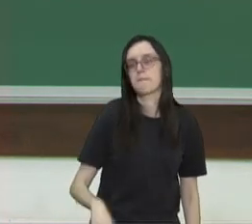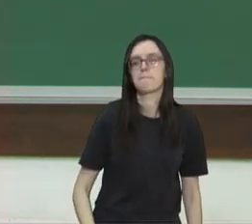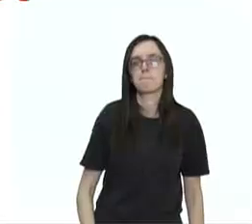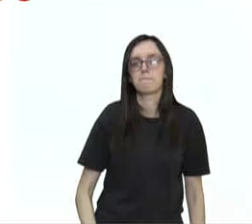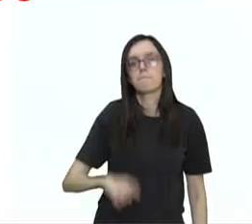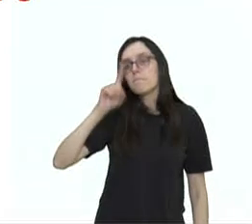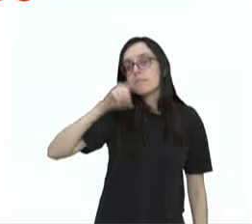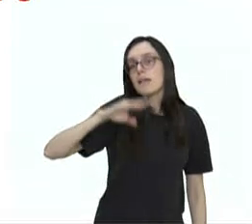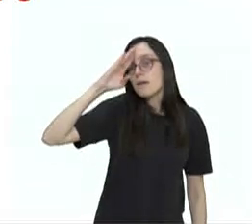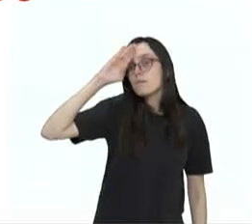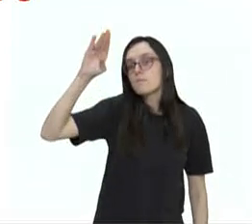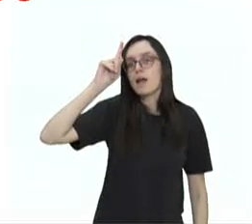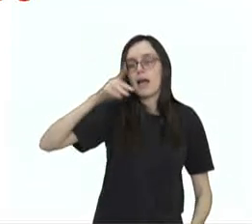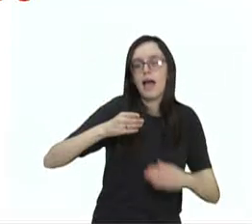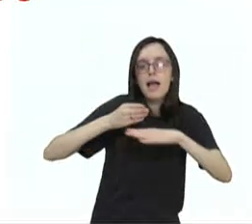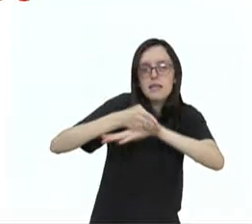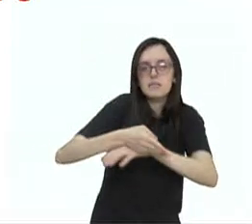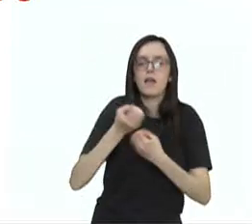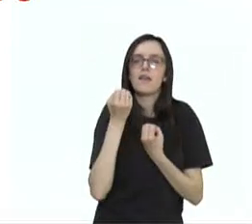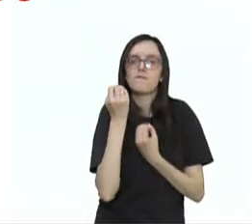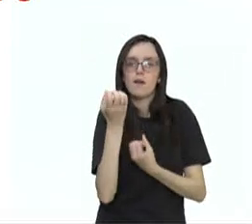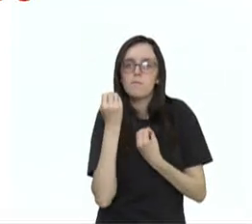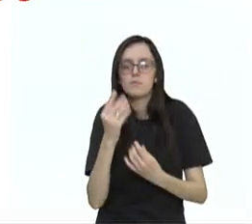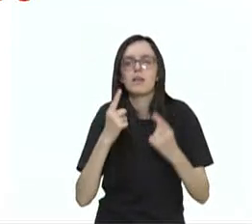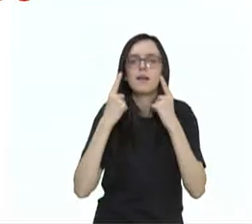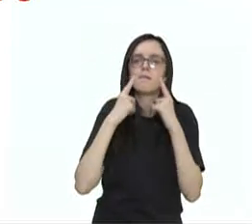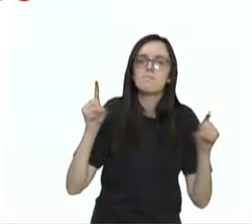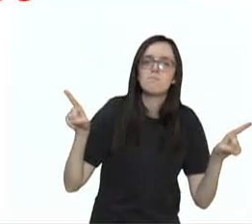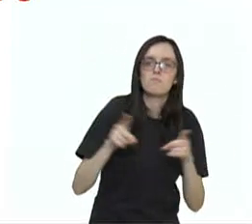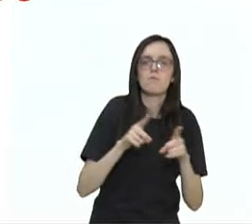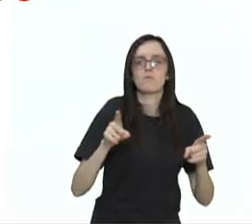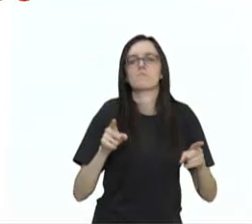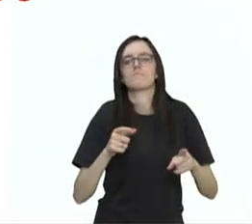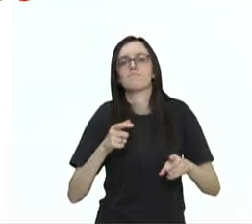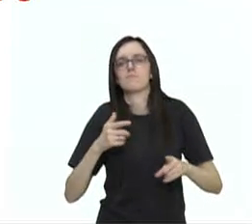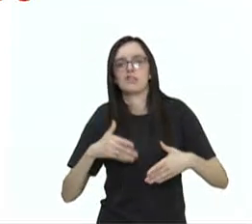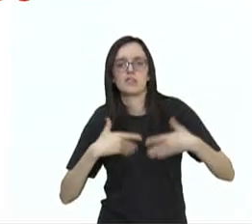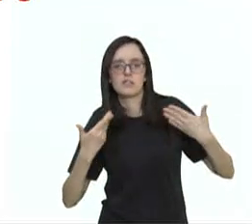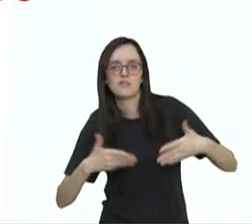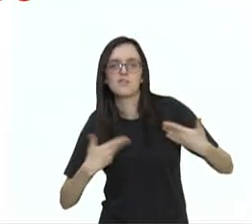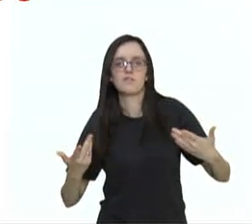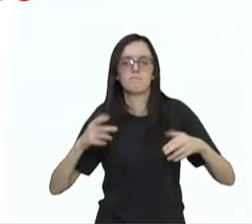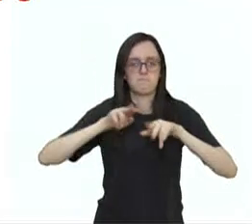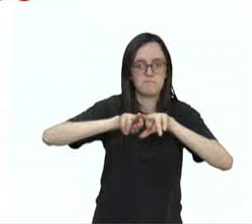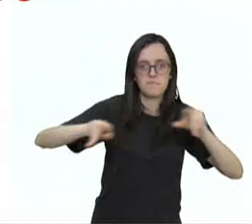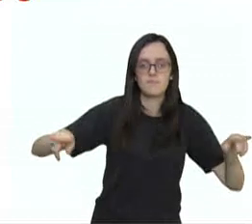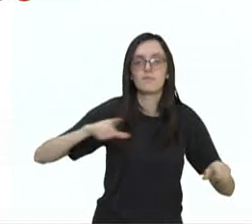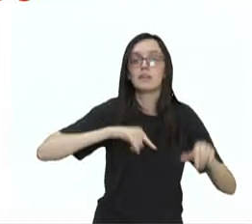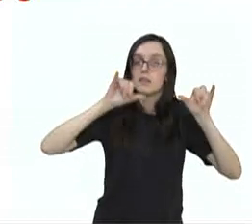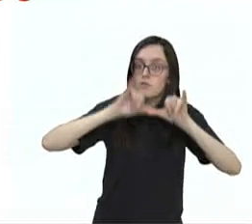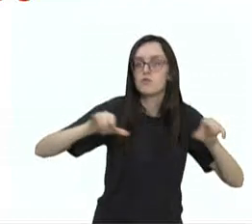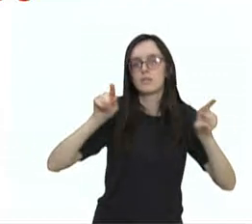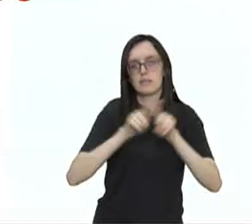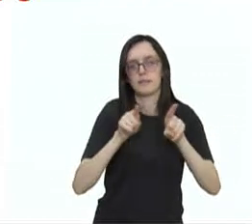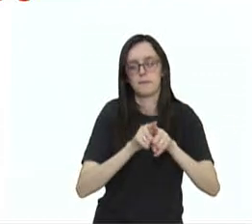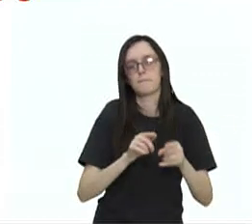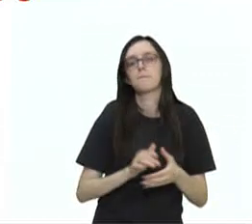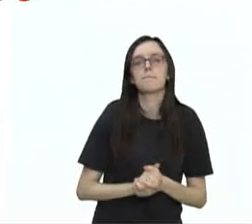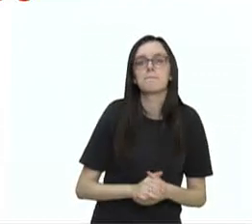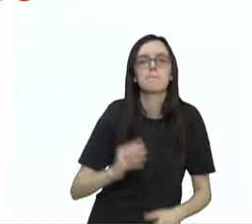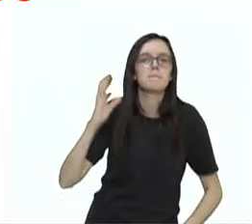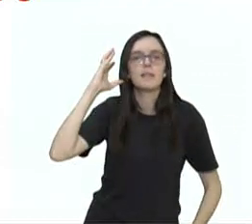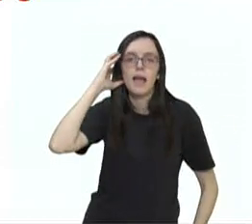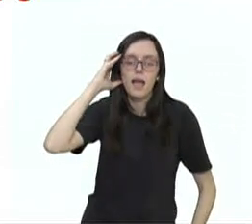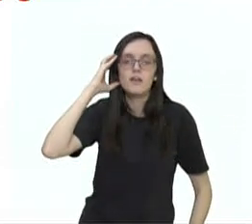era o principal meio de acesso à informação, à música, à diversão, ao entretenimento e às notícias. O rádio